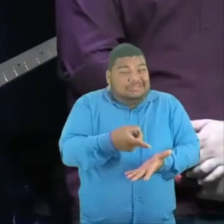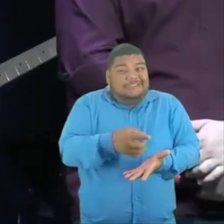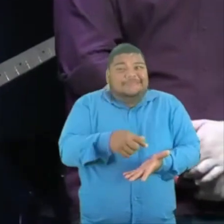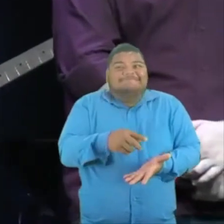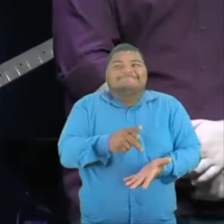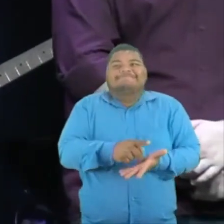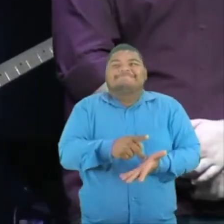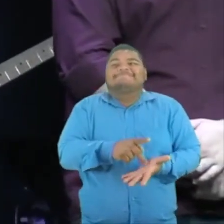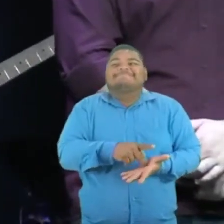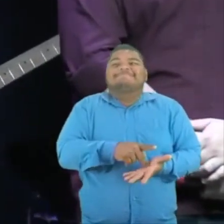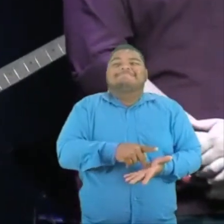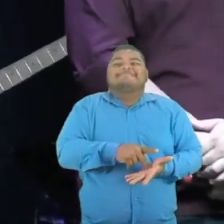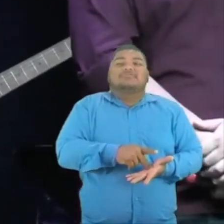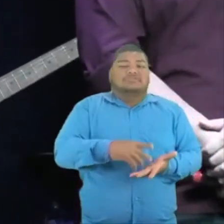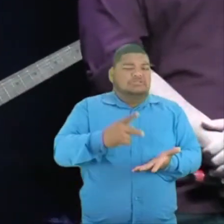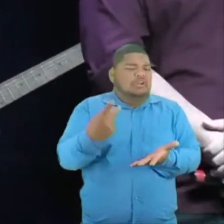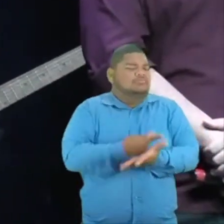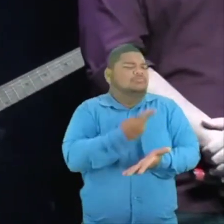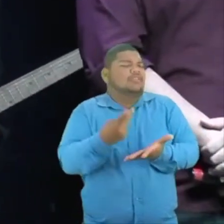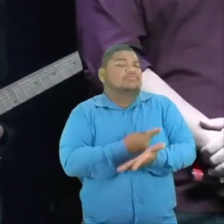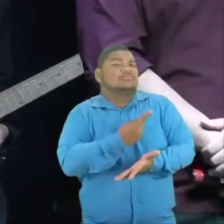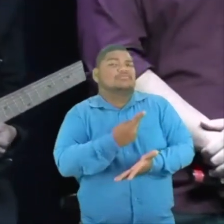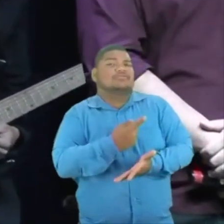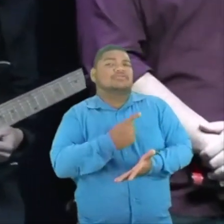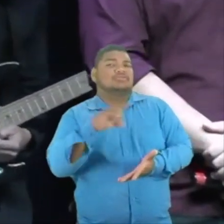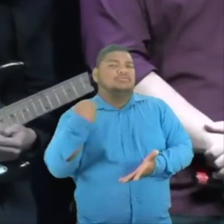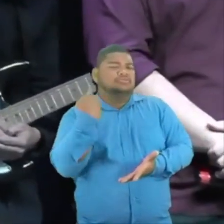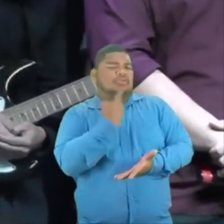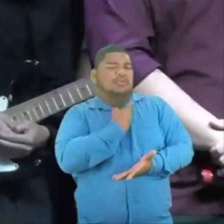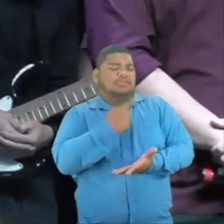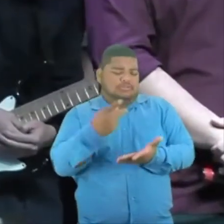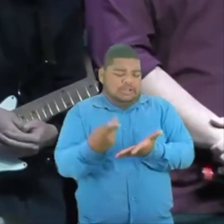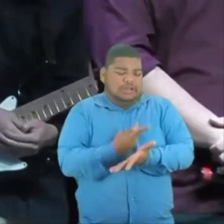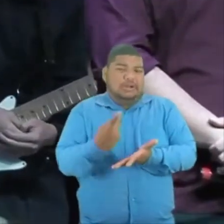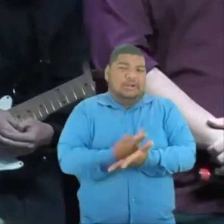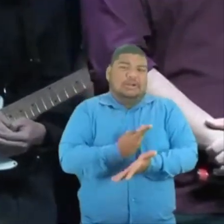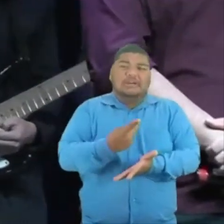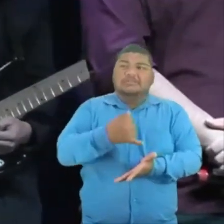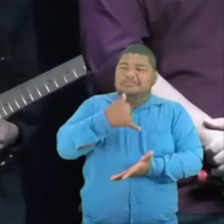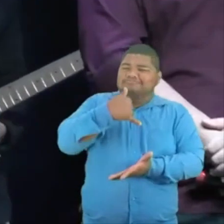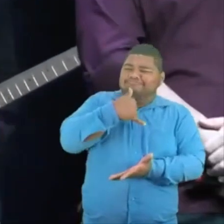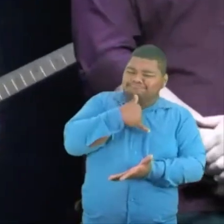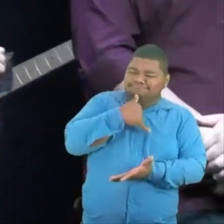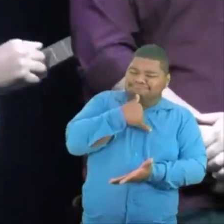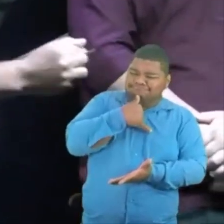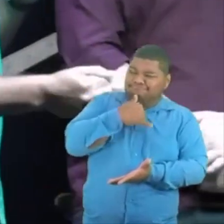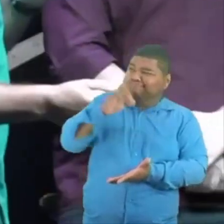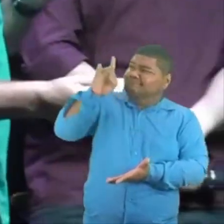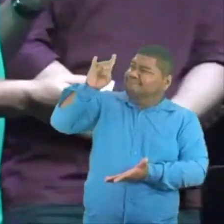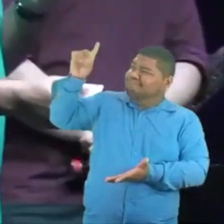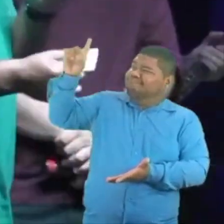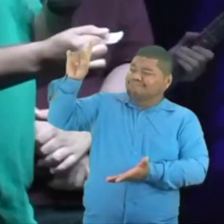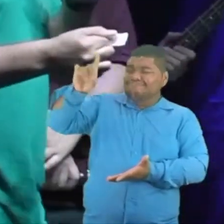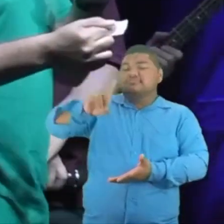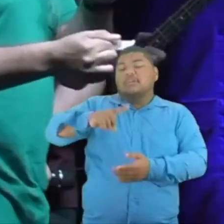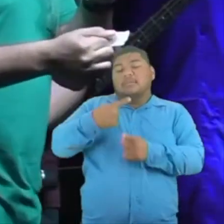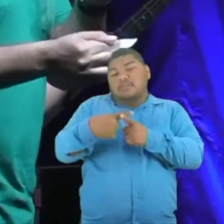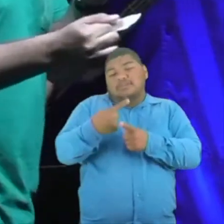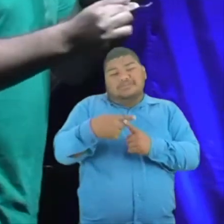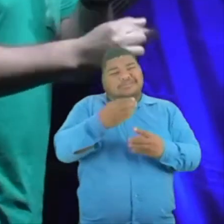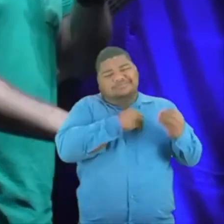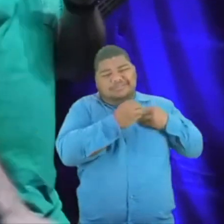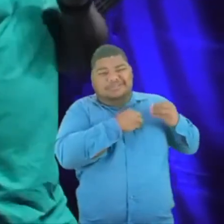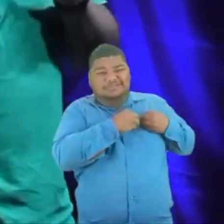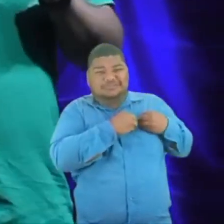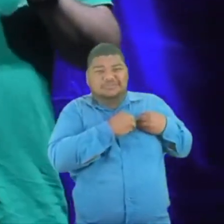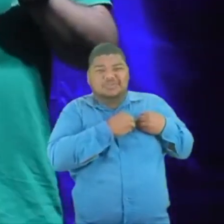somos falhos, nós erramos com o Senhor, nós entristecemos o coração do nosso Deus, porque nós pecamos todos